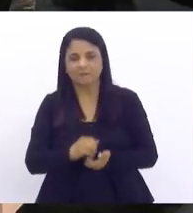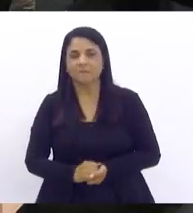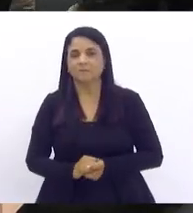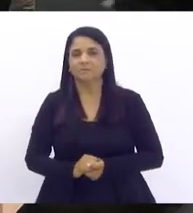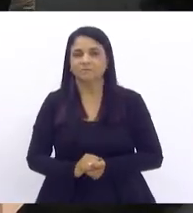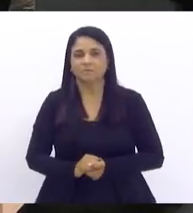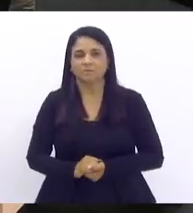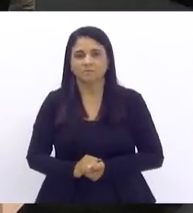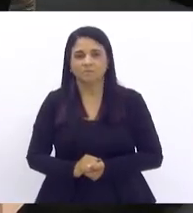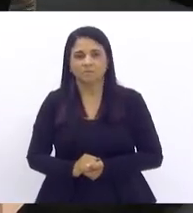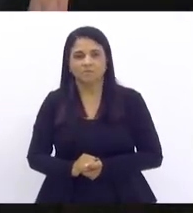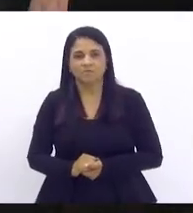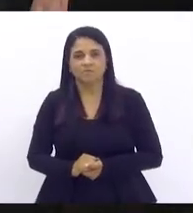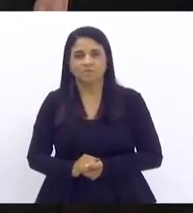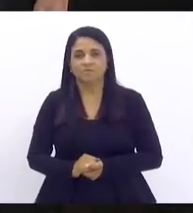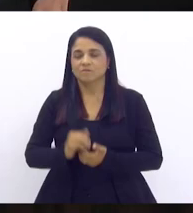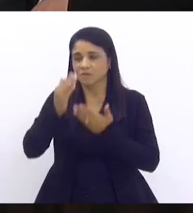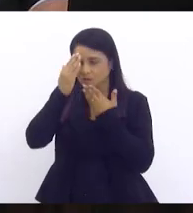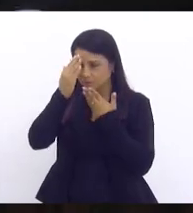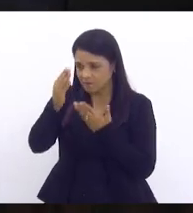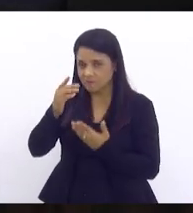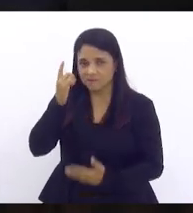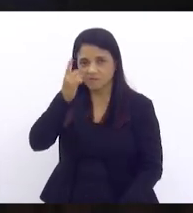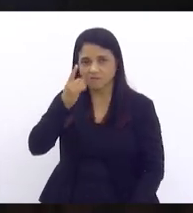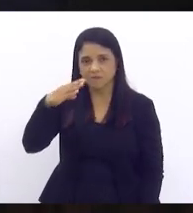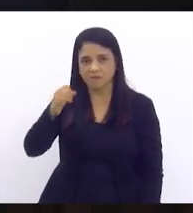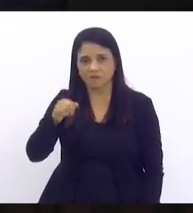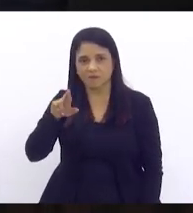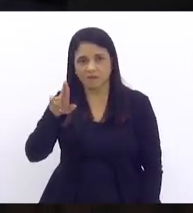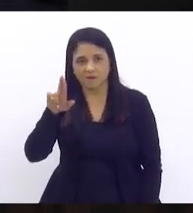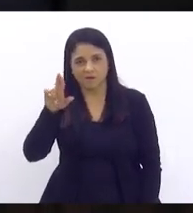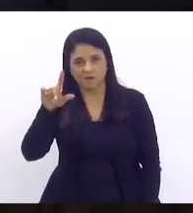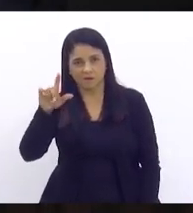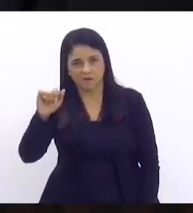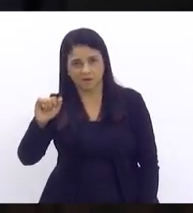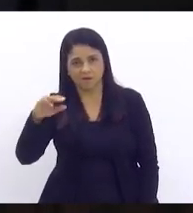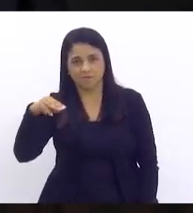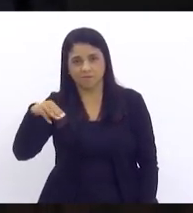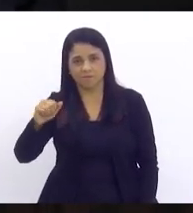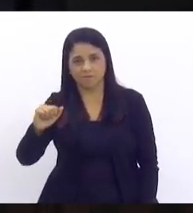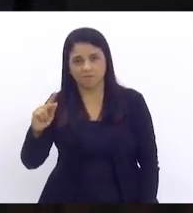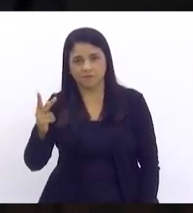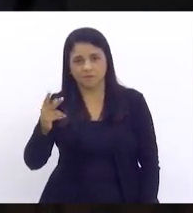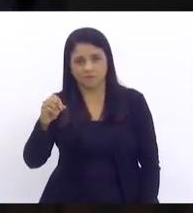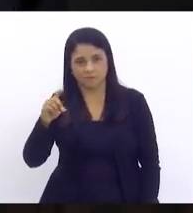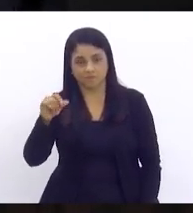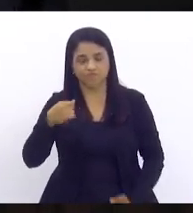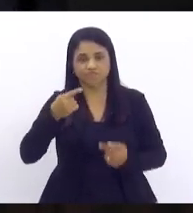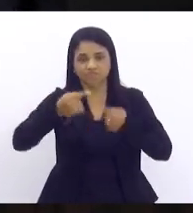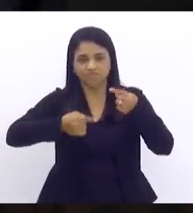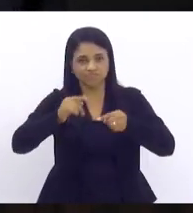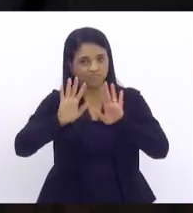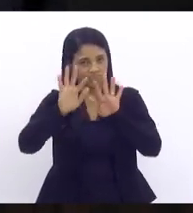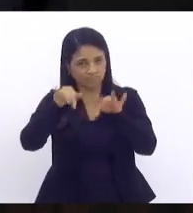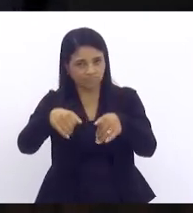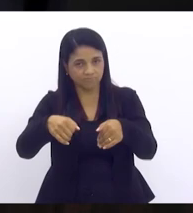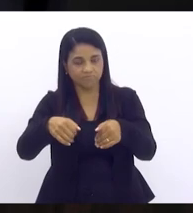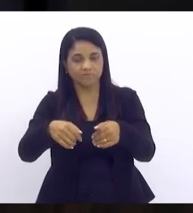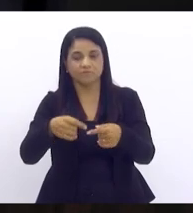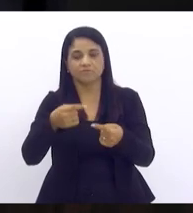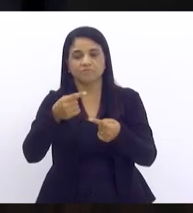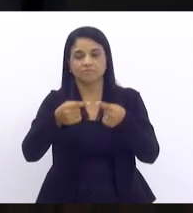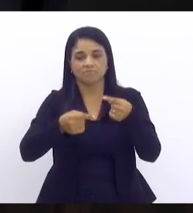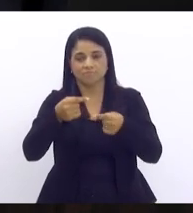Obrigado, deputada Carla Machado. Não havendo mais quem queira discutir, encerrada